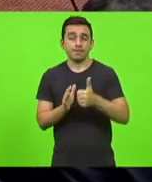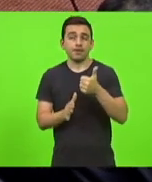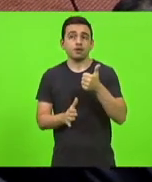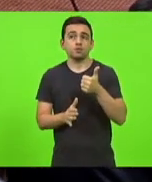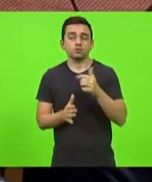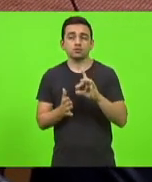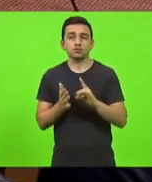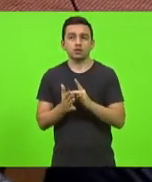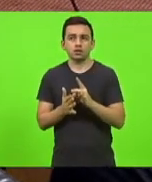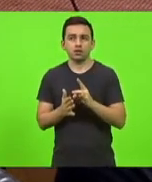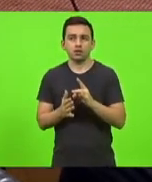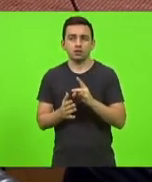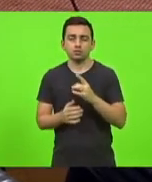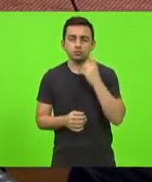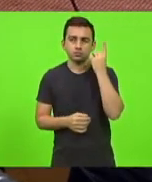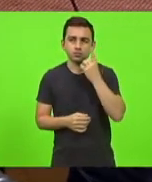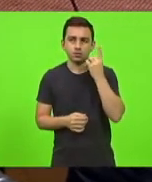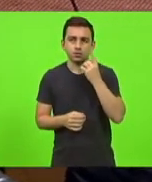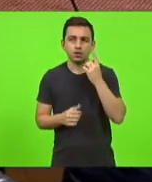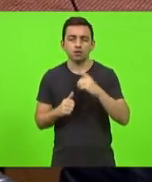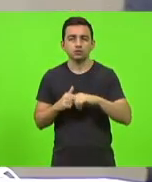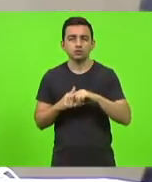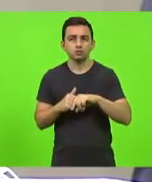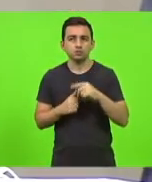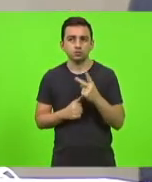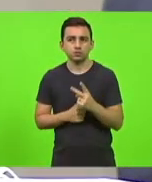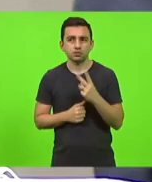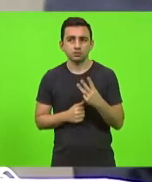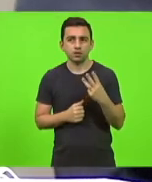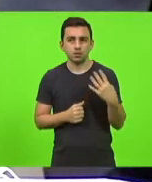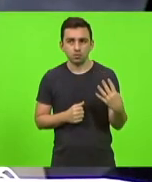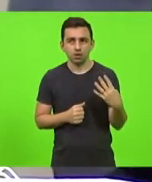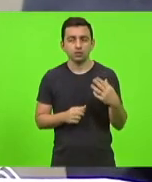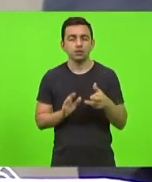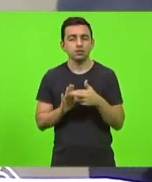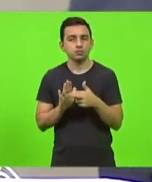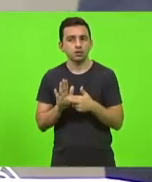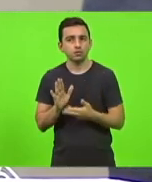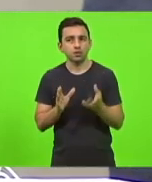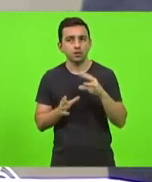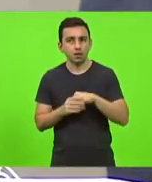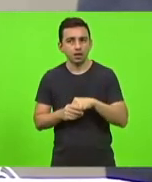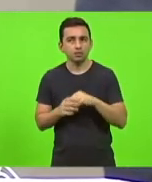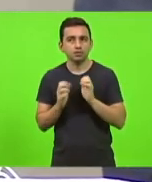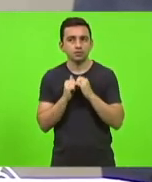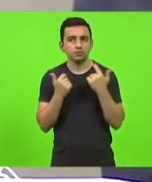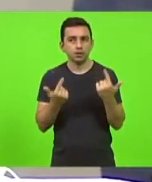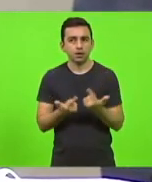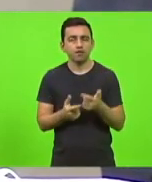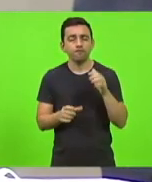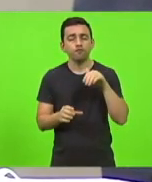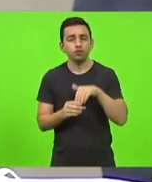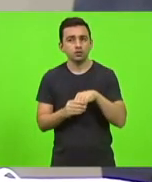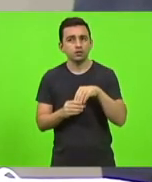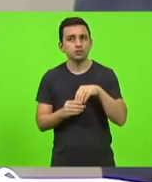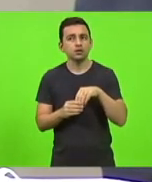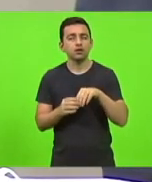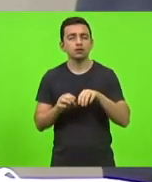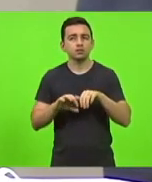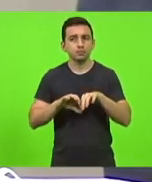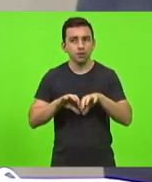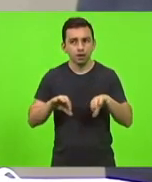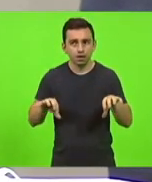que subscrevem com amparo no artigo 234 do Regimento Interno da LESC requerem a votação em separado para a subemenda